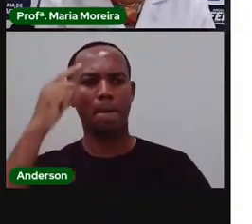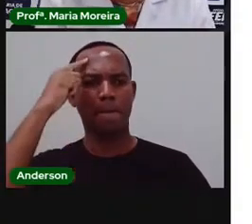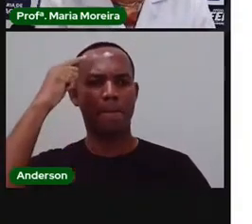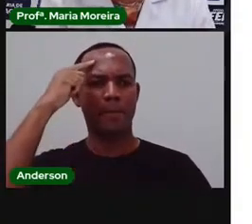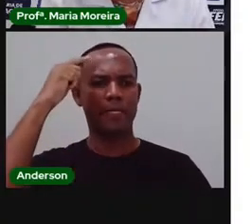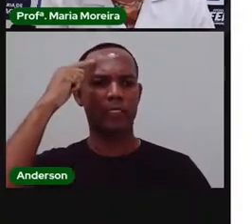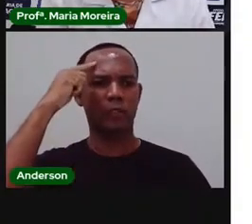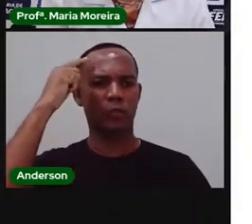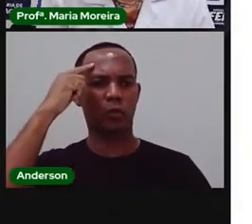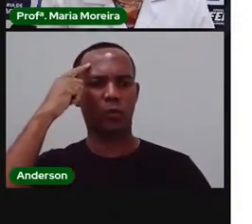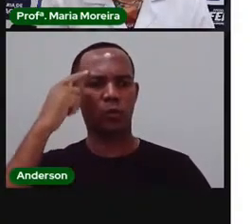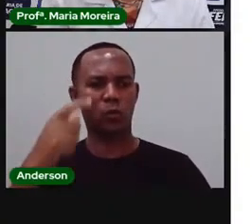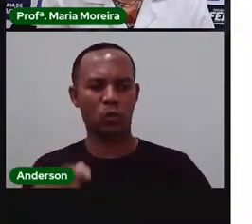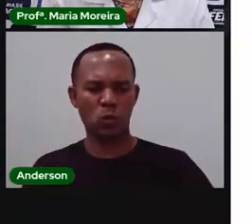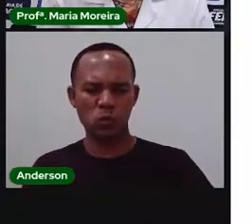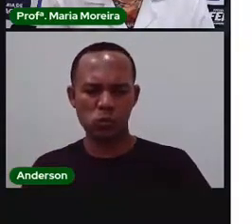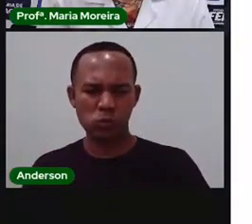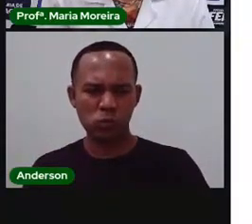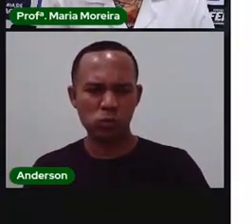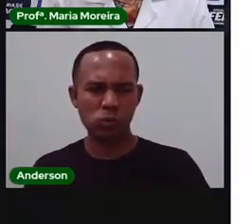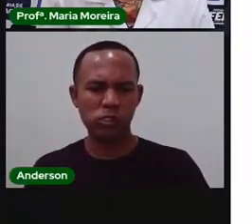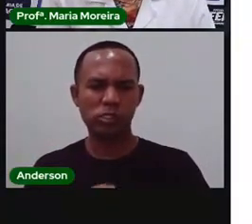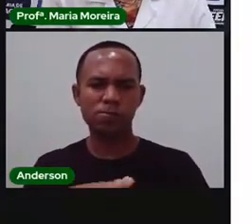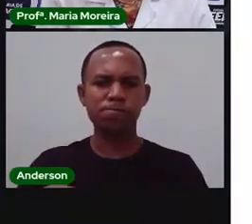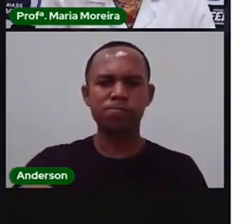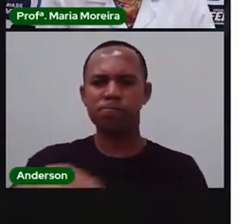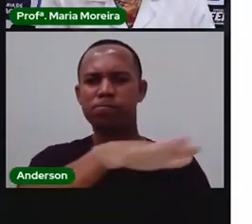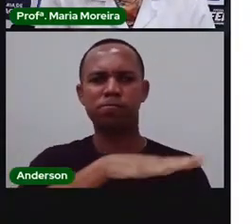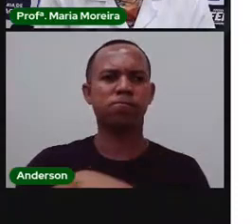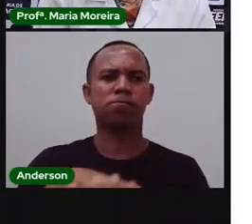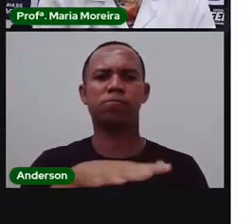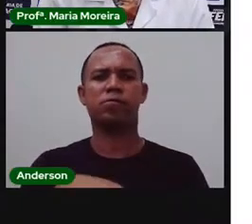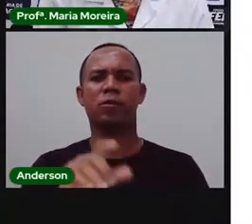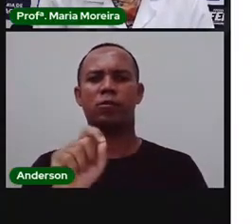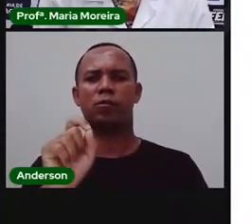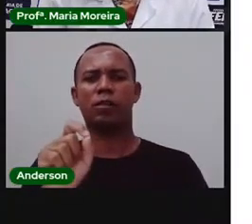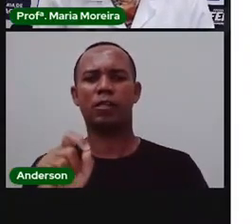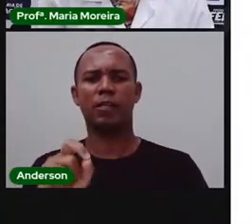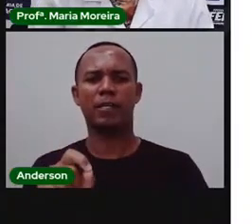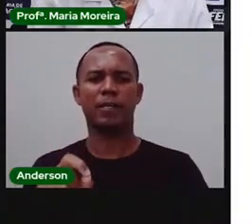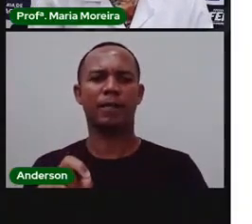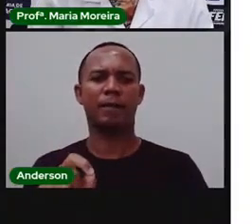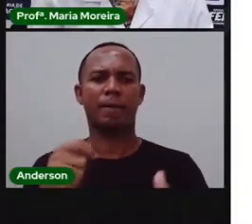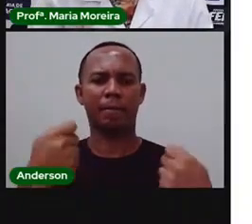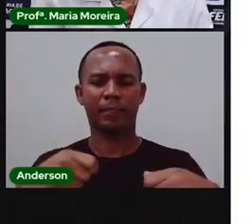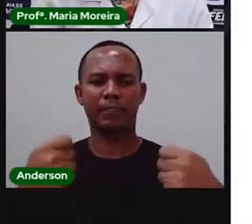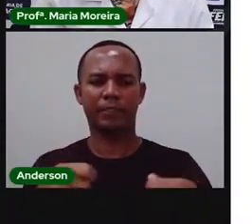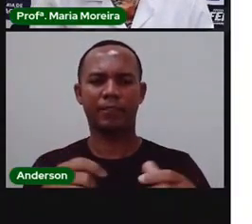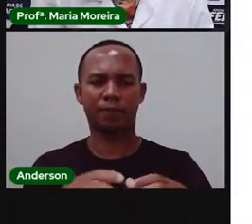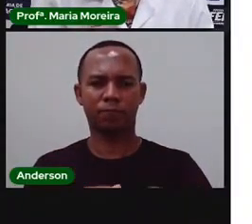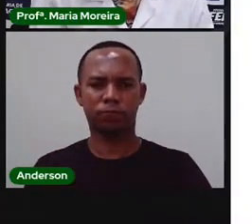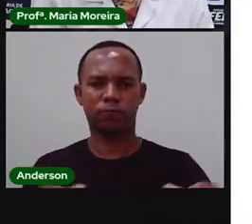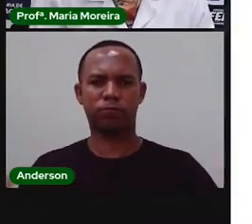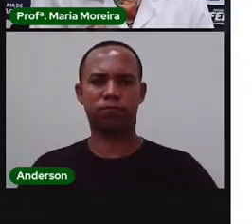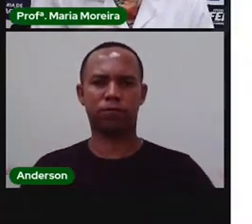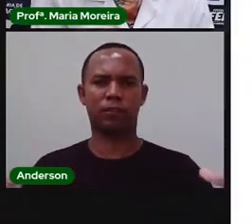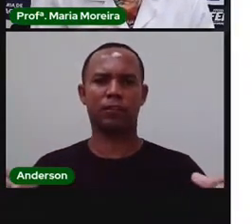que foi se construindo ali próximo a esse casarão, a essa fazenda, a vila. E em